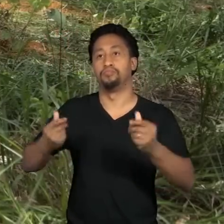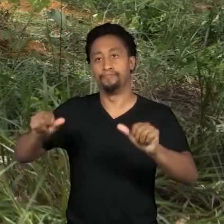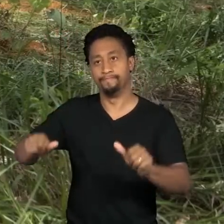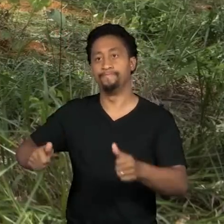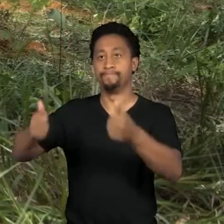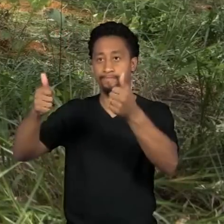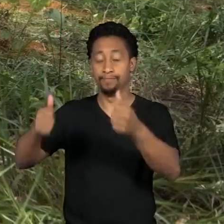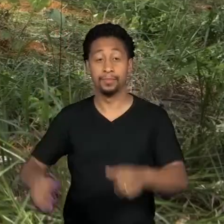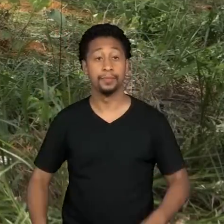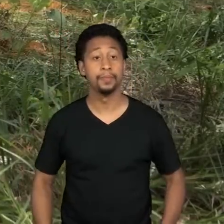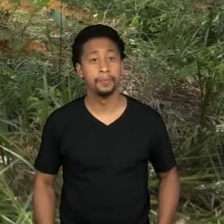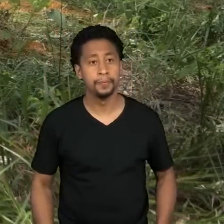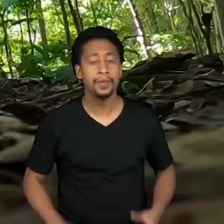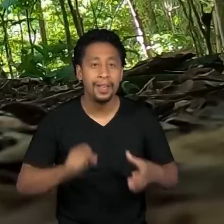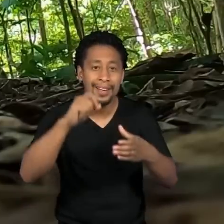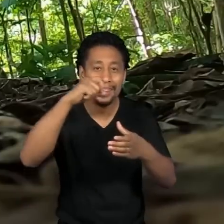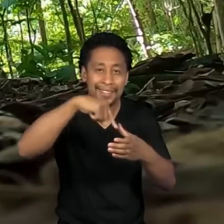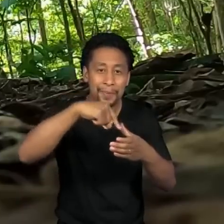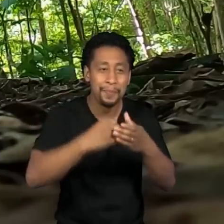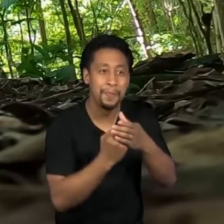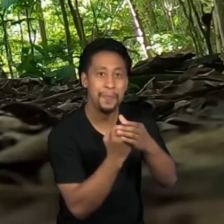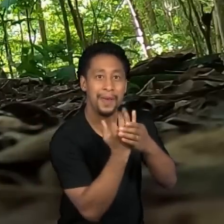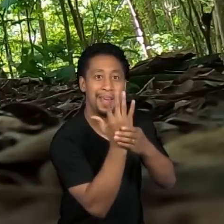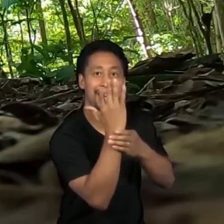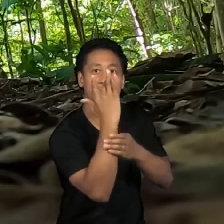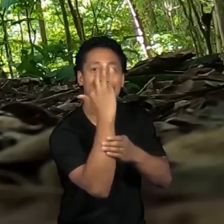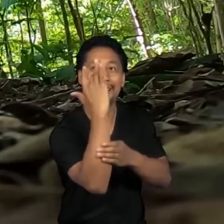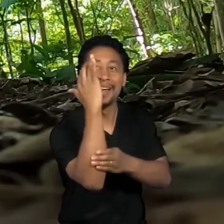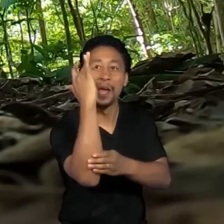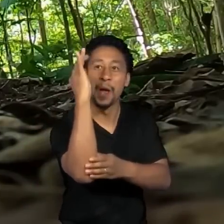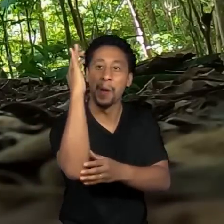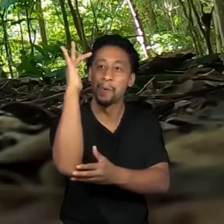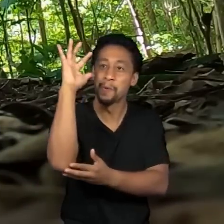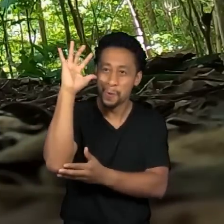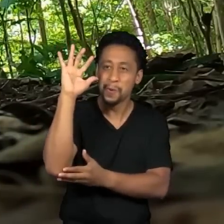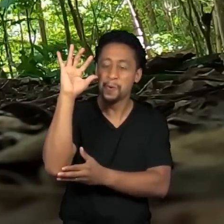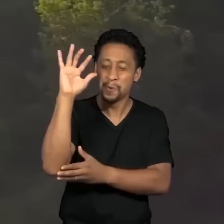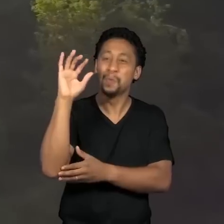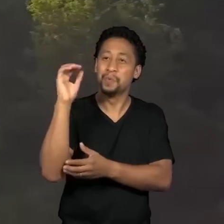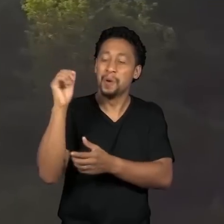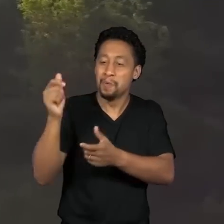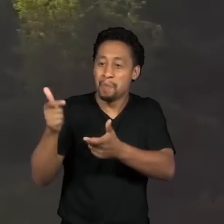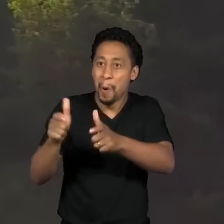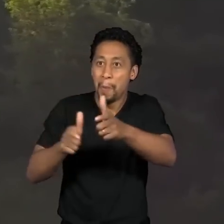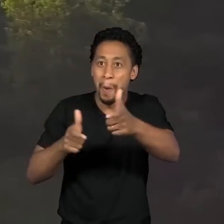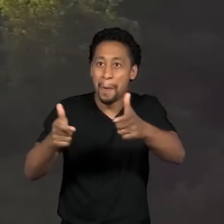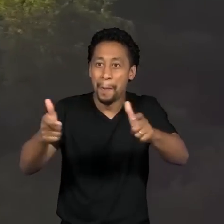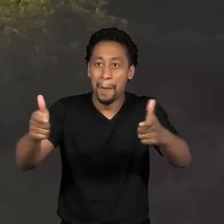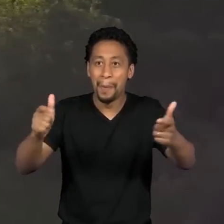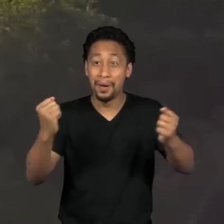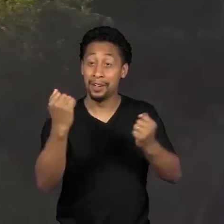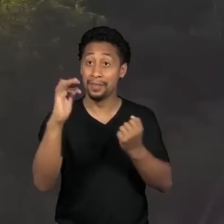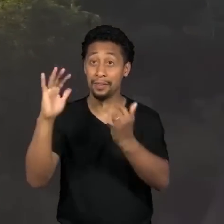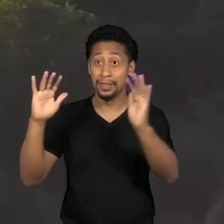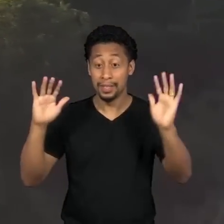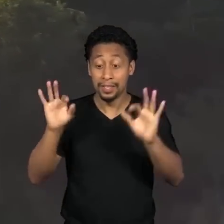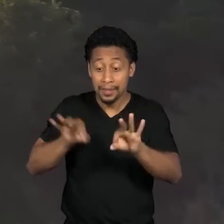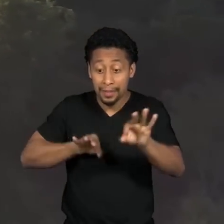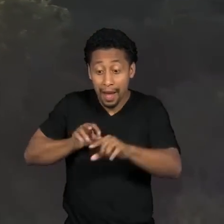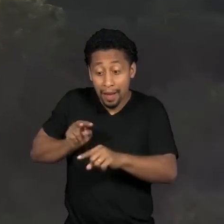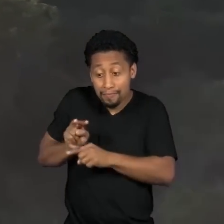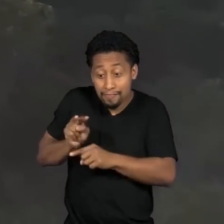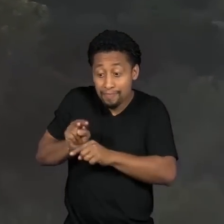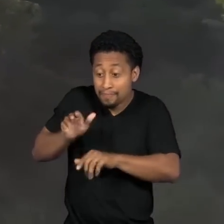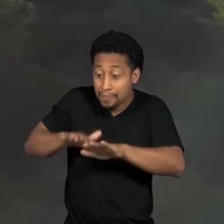As sementes plantadas aqui germinam ao longe, regeneram a floresta e preparam aqueles que vão